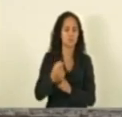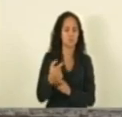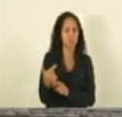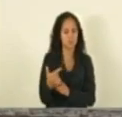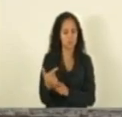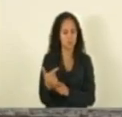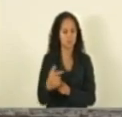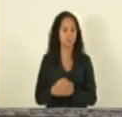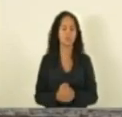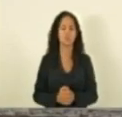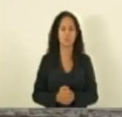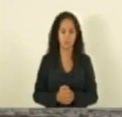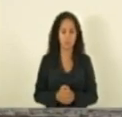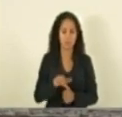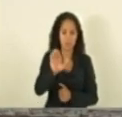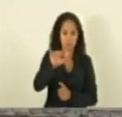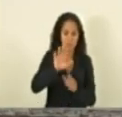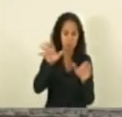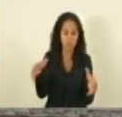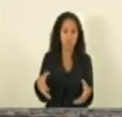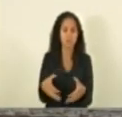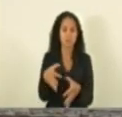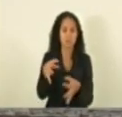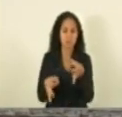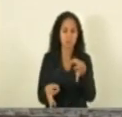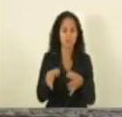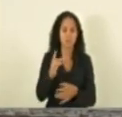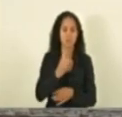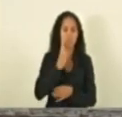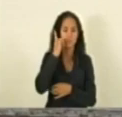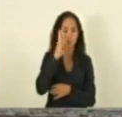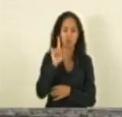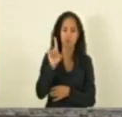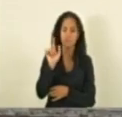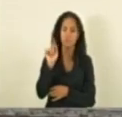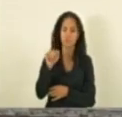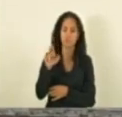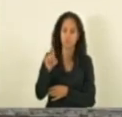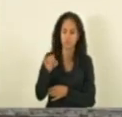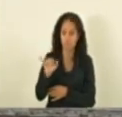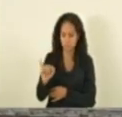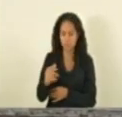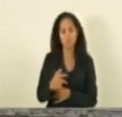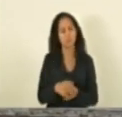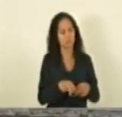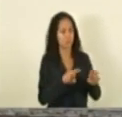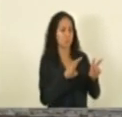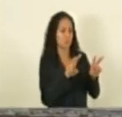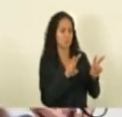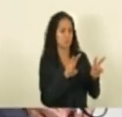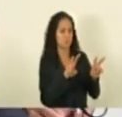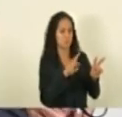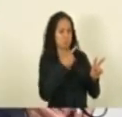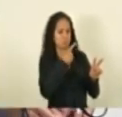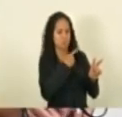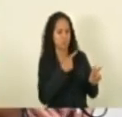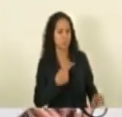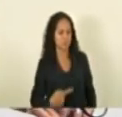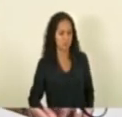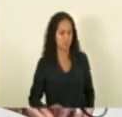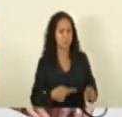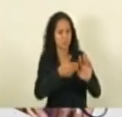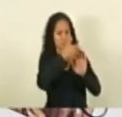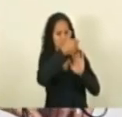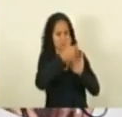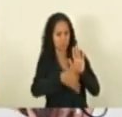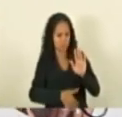29/11/2022. Então, convoco a Comissão de Justiça, deputado Gandini. Senhor presidente, eu vou avocar a matéria, convocando já a Comissão de